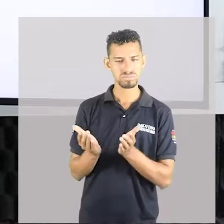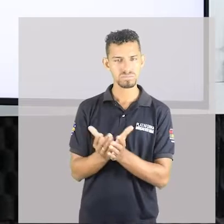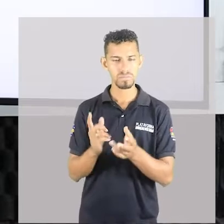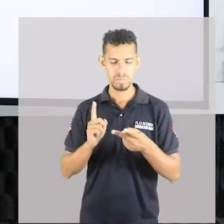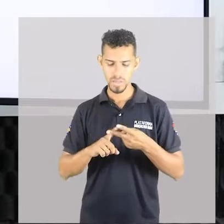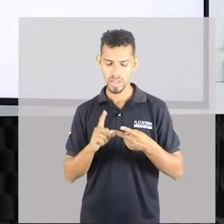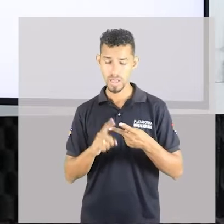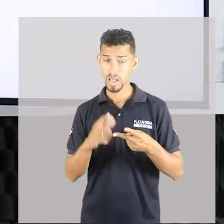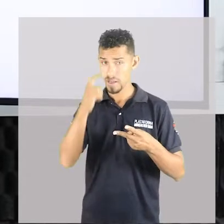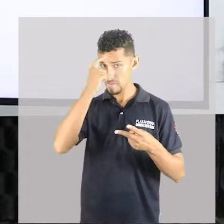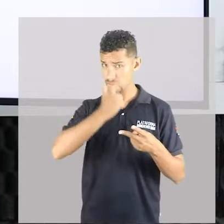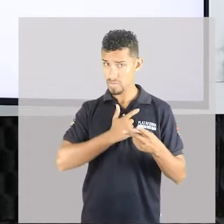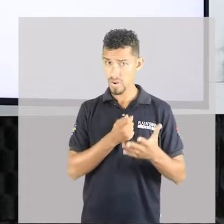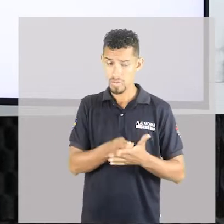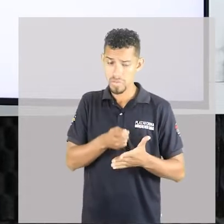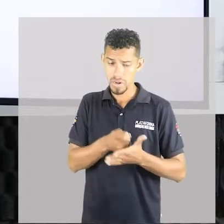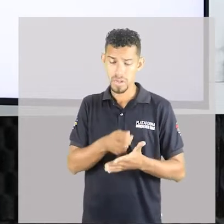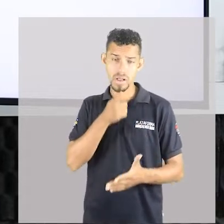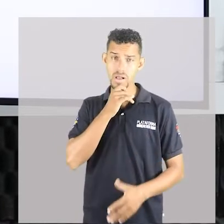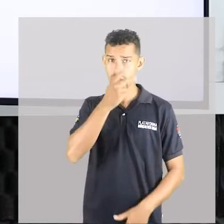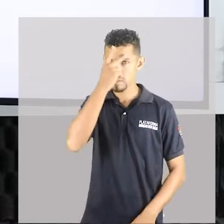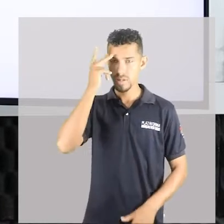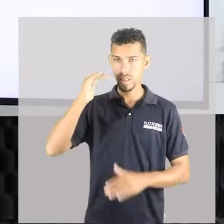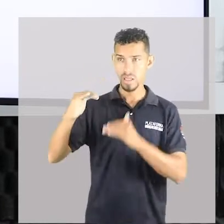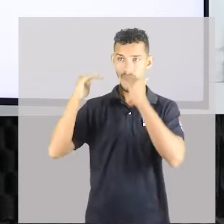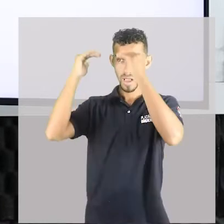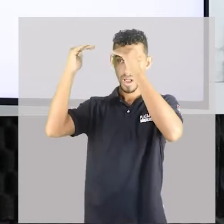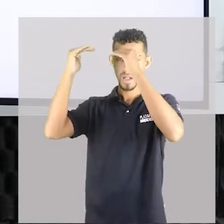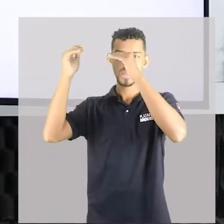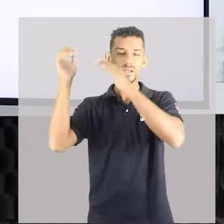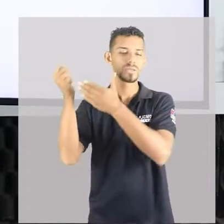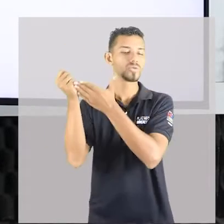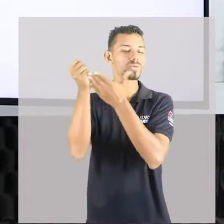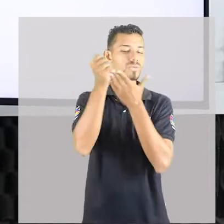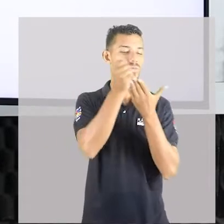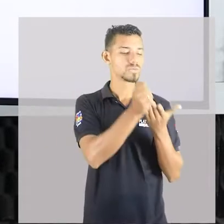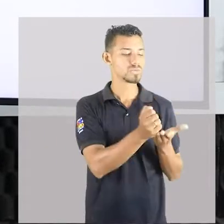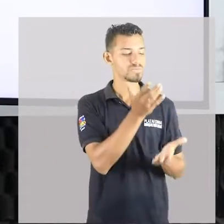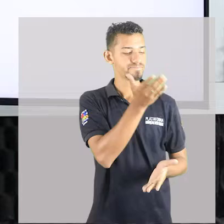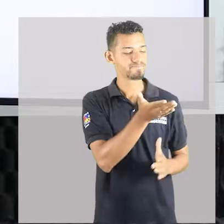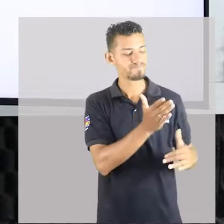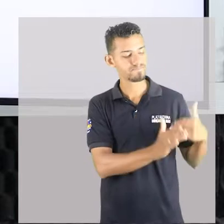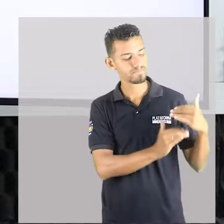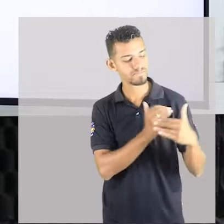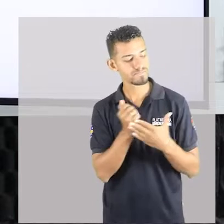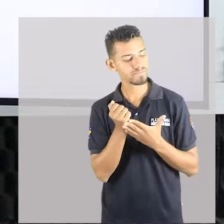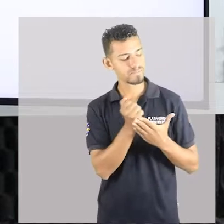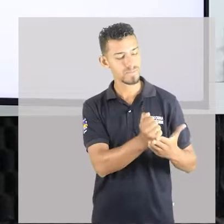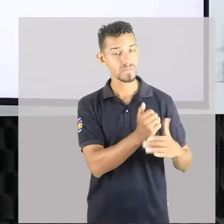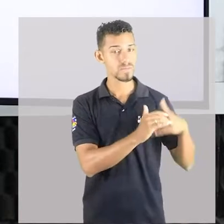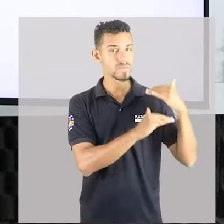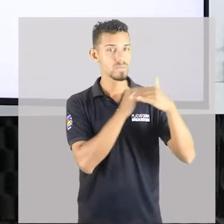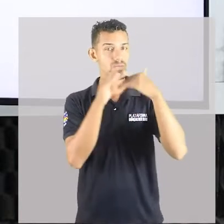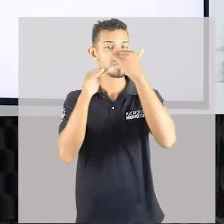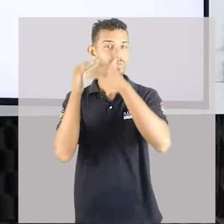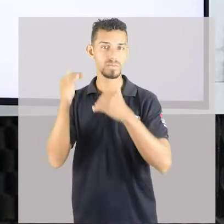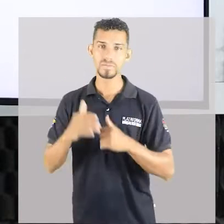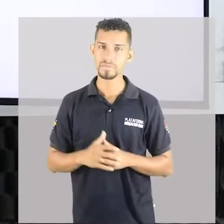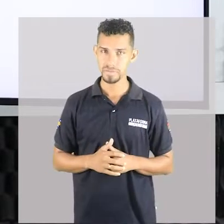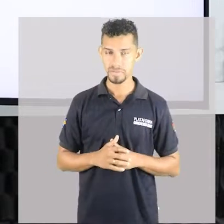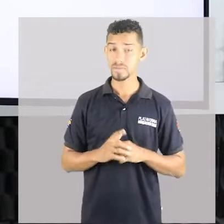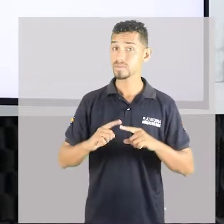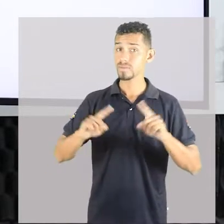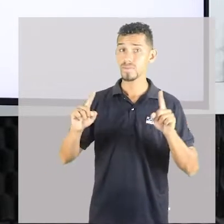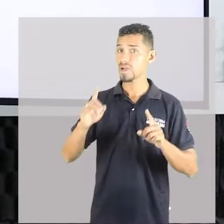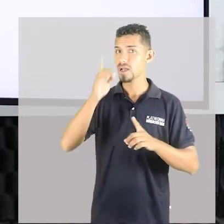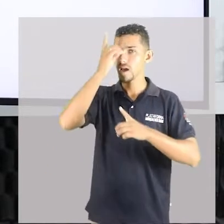dever enquanto aquele que já está no degrau mais acima, ajudar a subir também ao degrau, a escada. Só